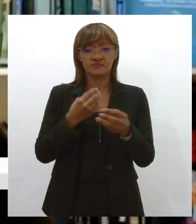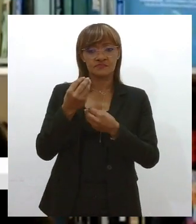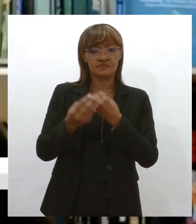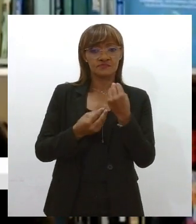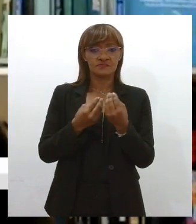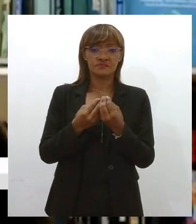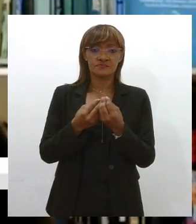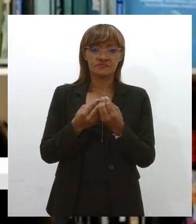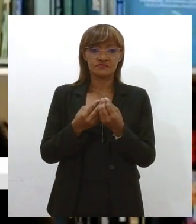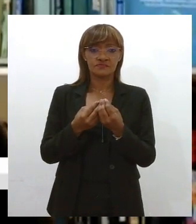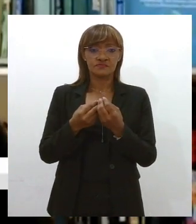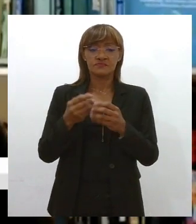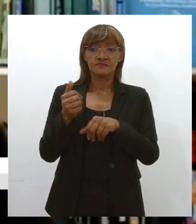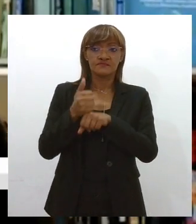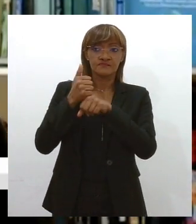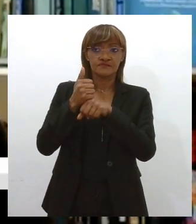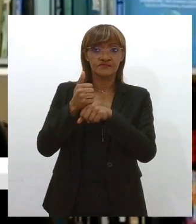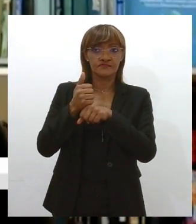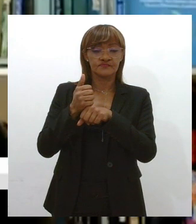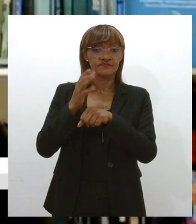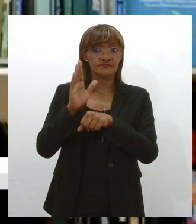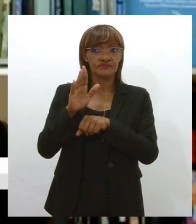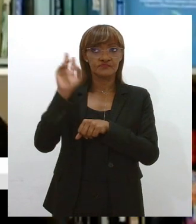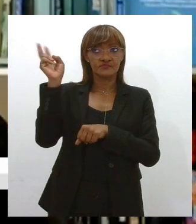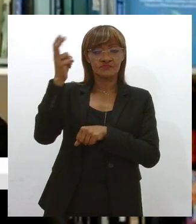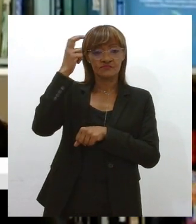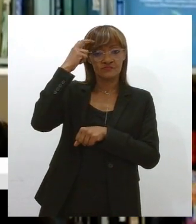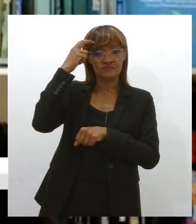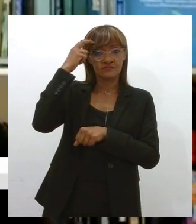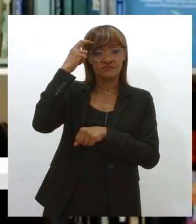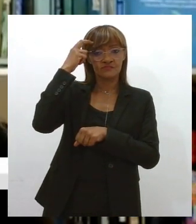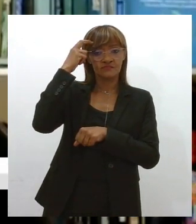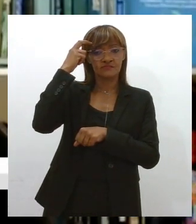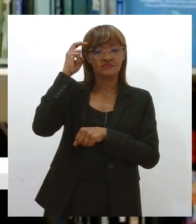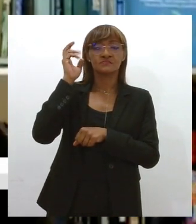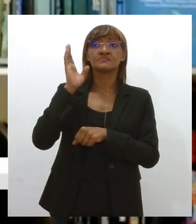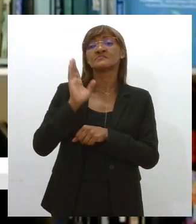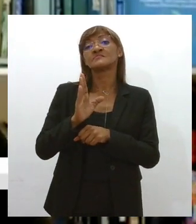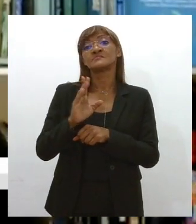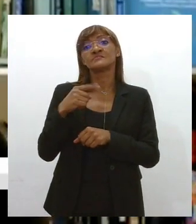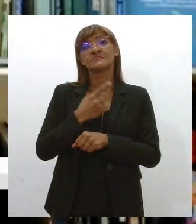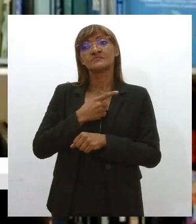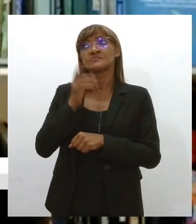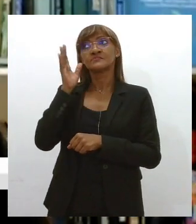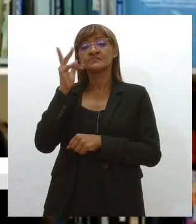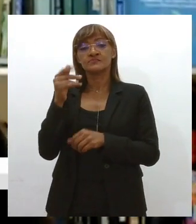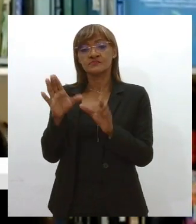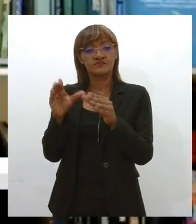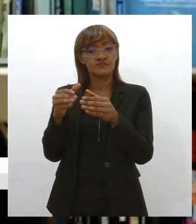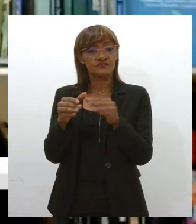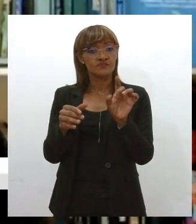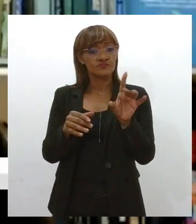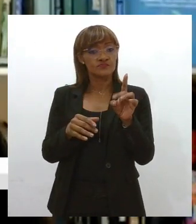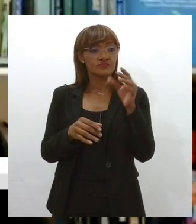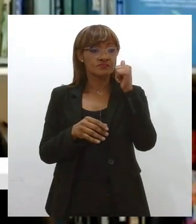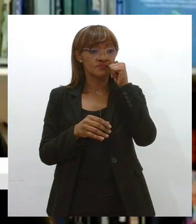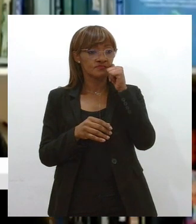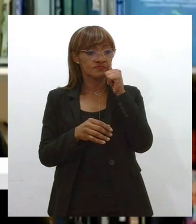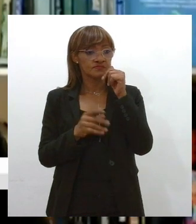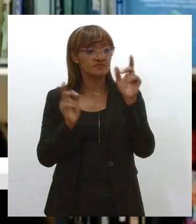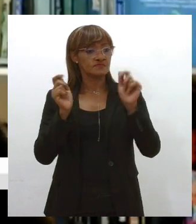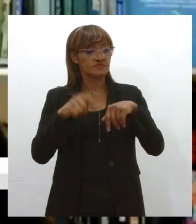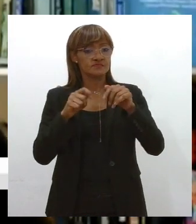a Caroline Murta. E assim, a gente decidiu montar uma equipe só de mulheres, inclusive, para poder